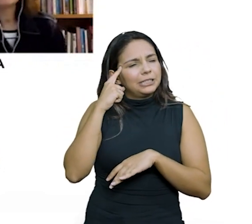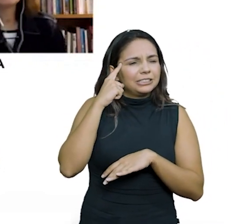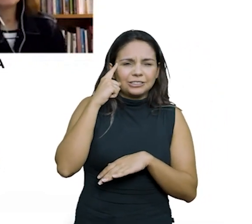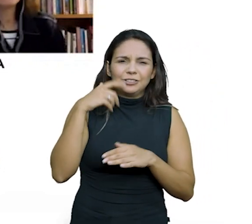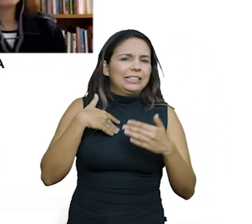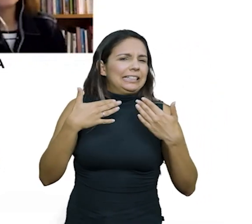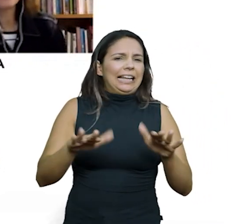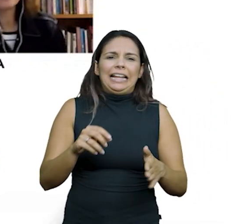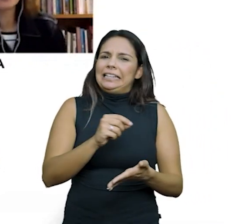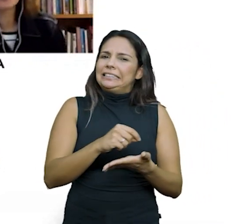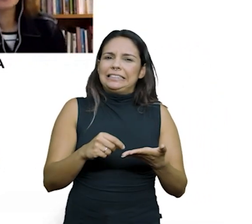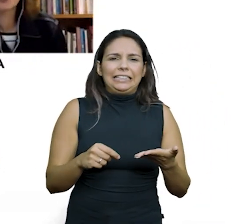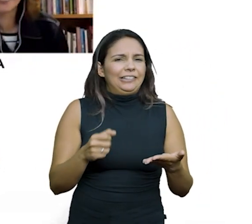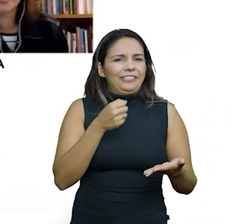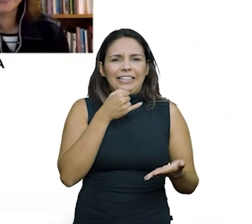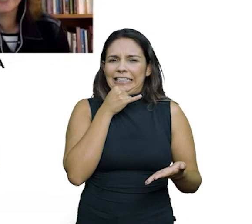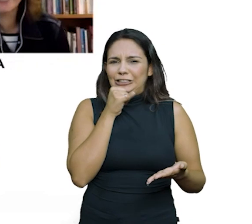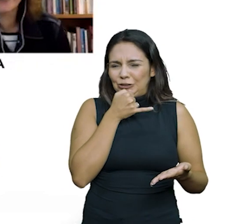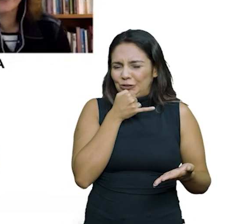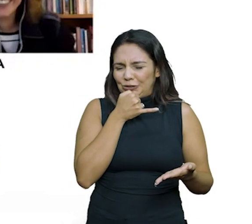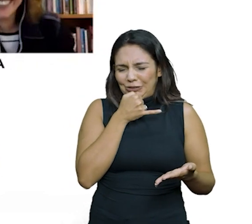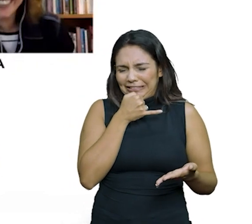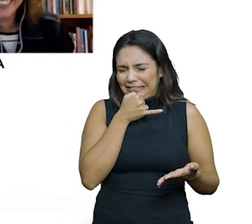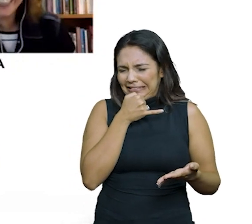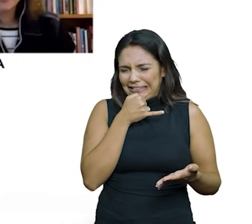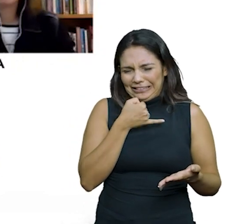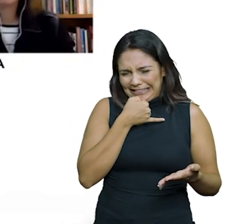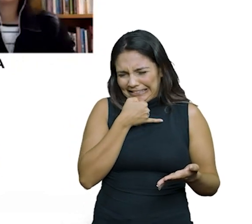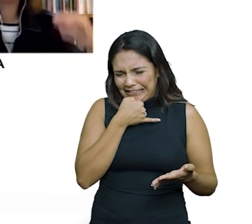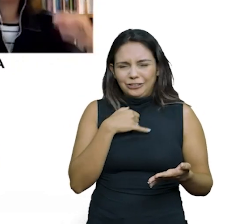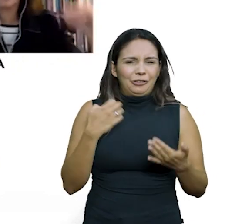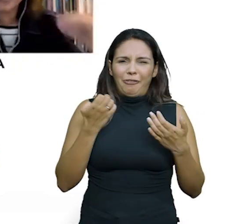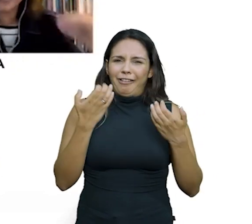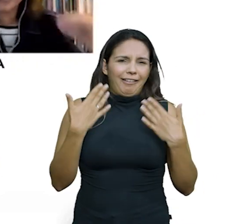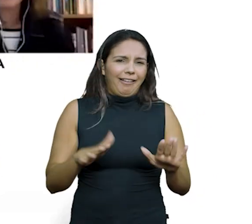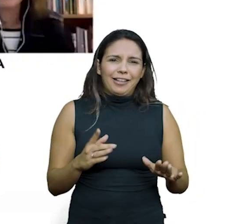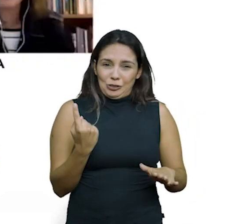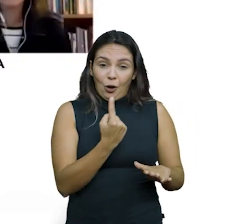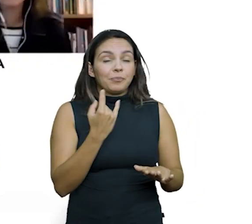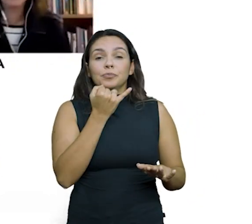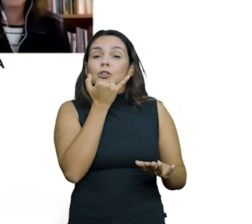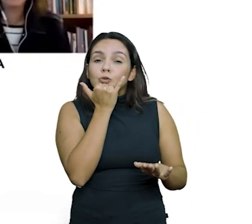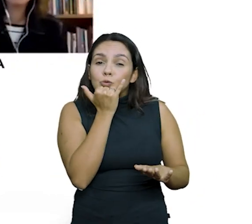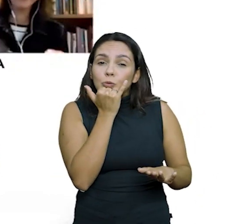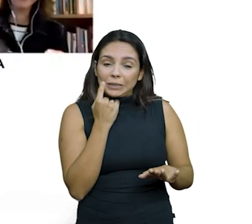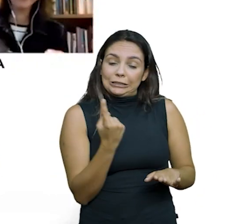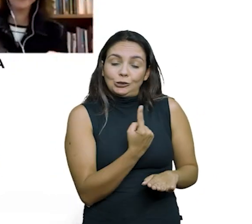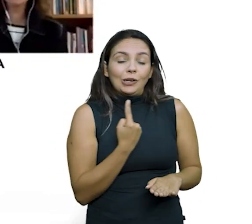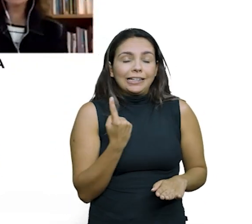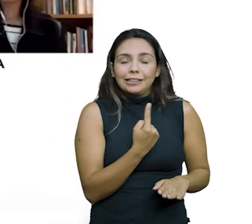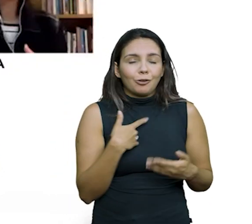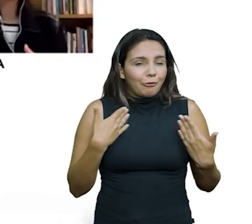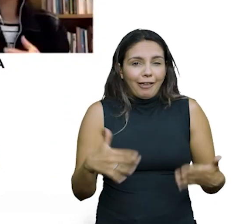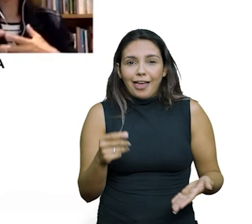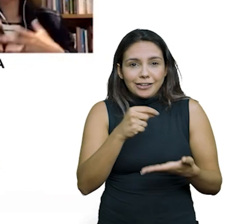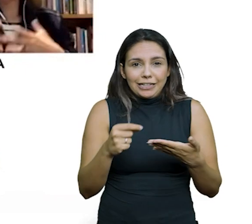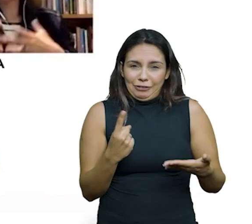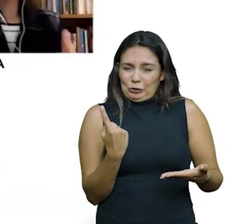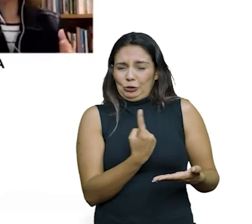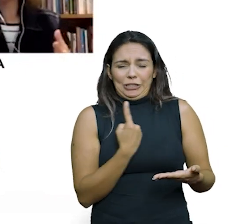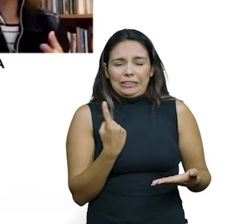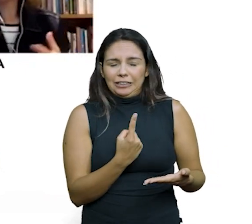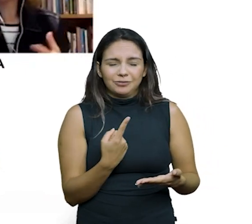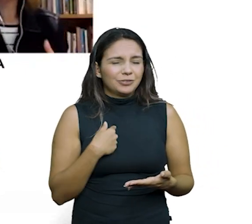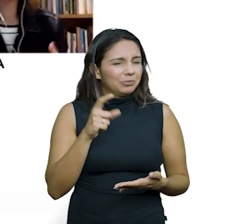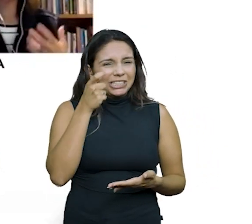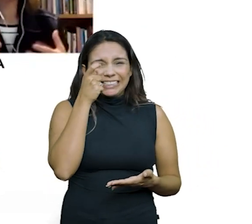quero escrever sobre a solidão. Perdi a viagem, literalmente, que eu acho interessante,